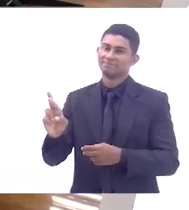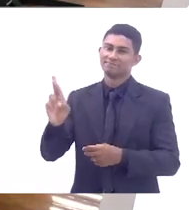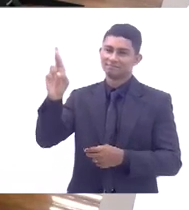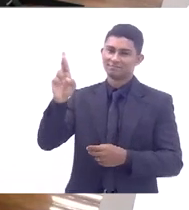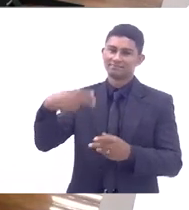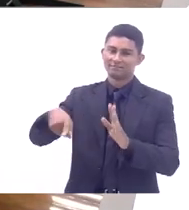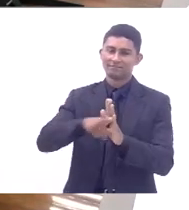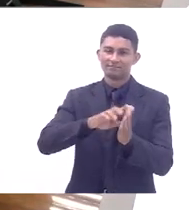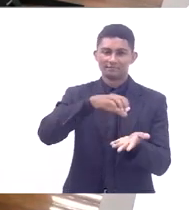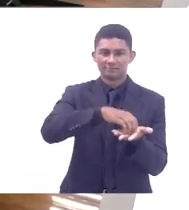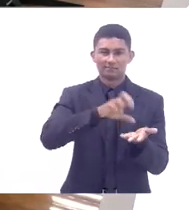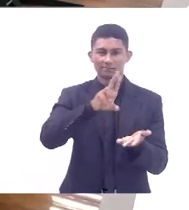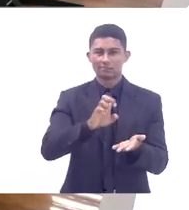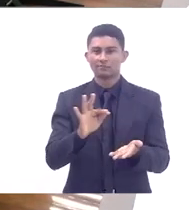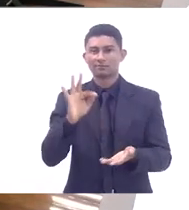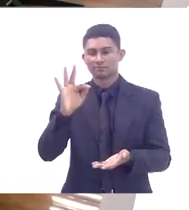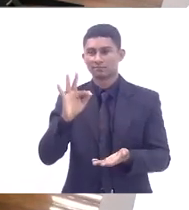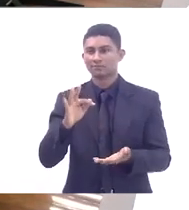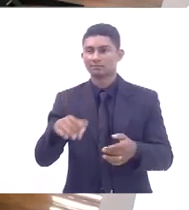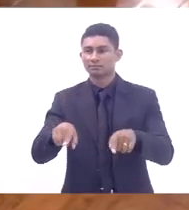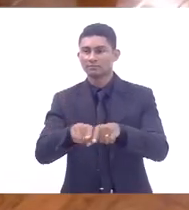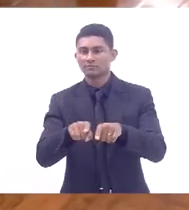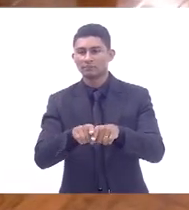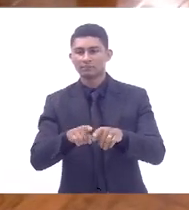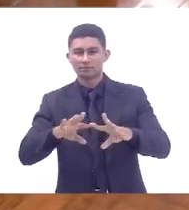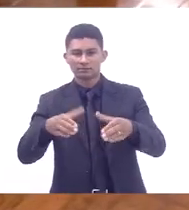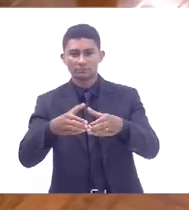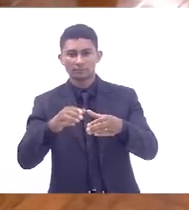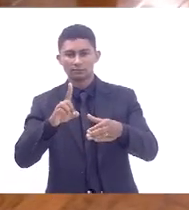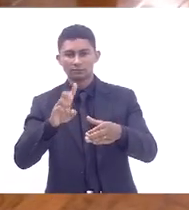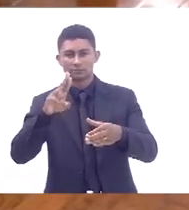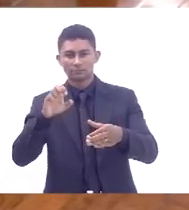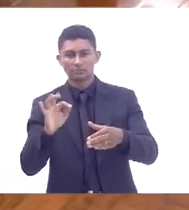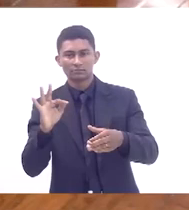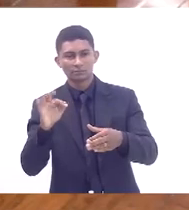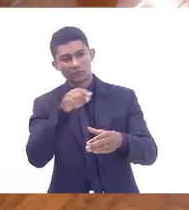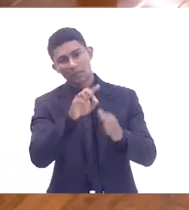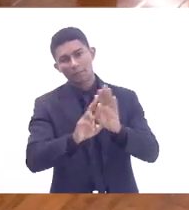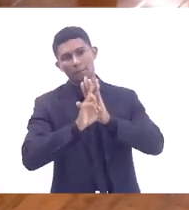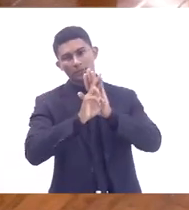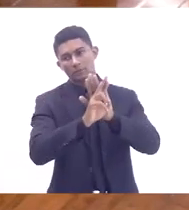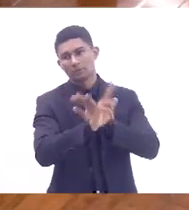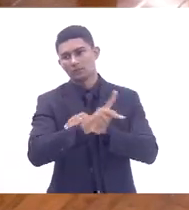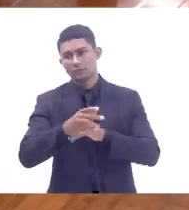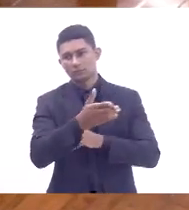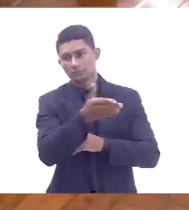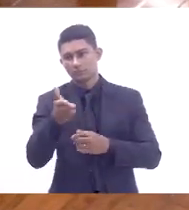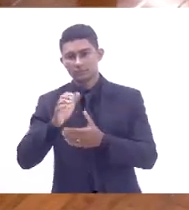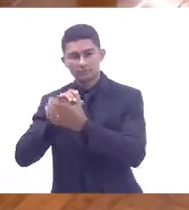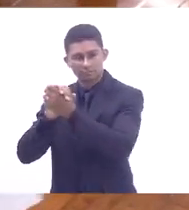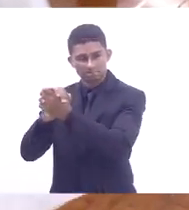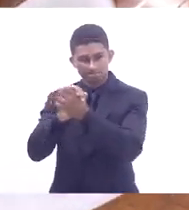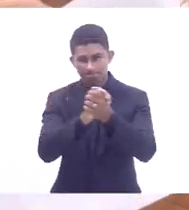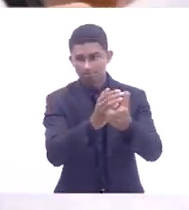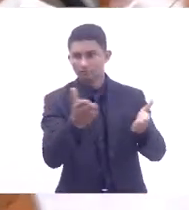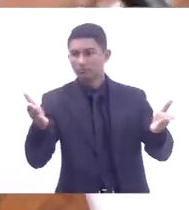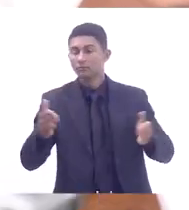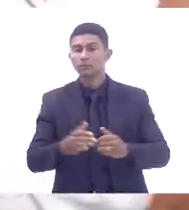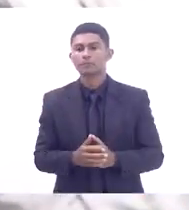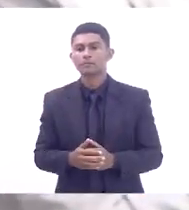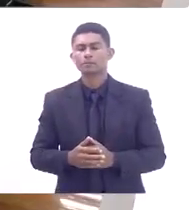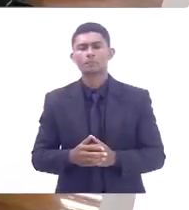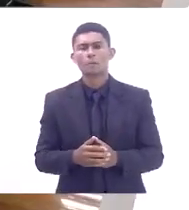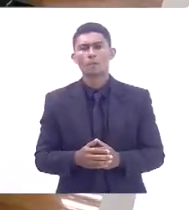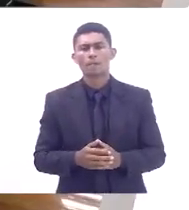né a cor irmã e a doença na representante dos professores e para falar eu